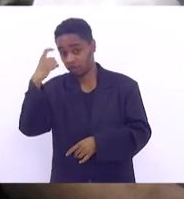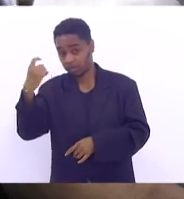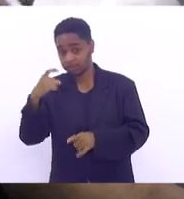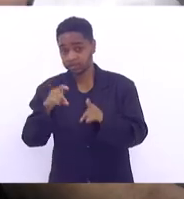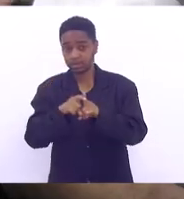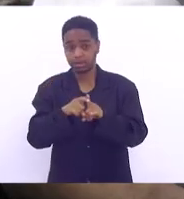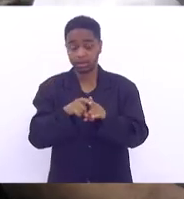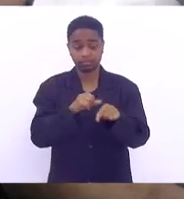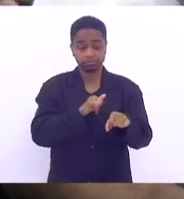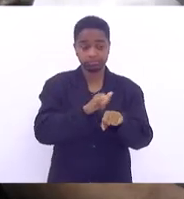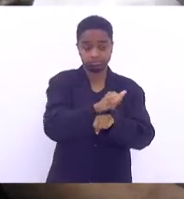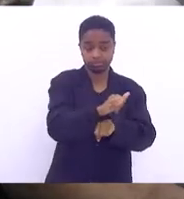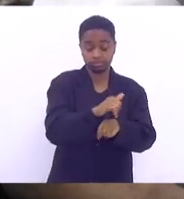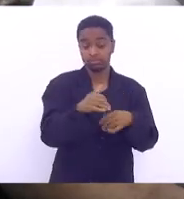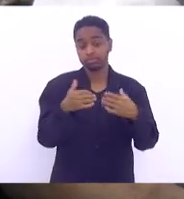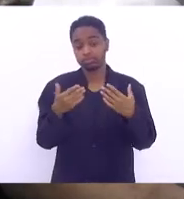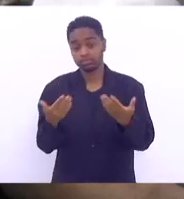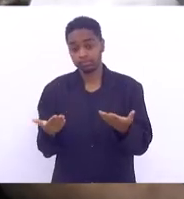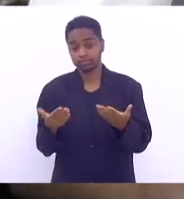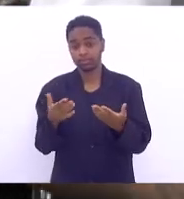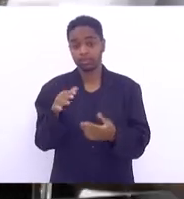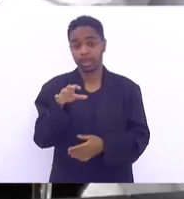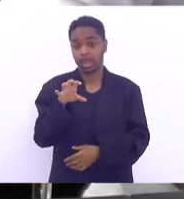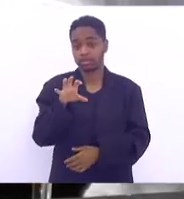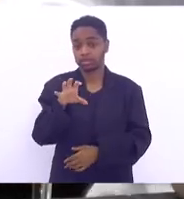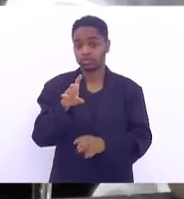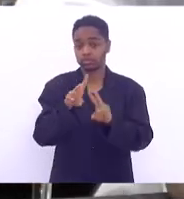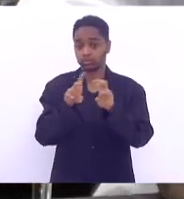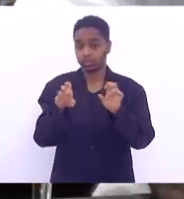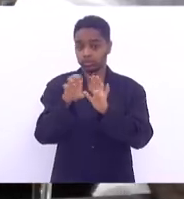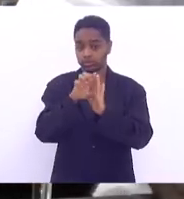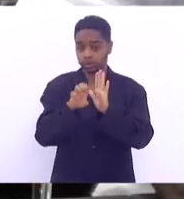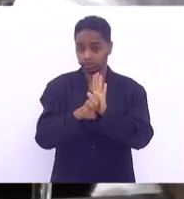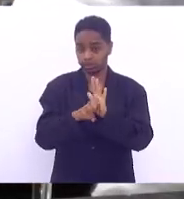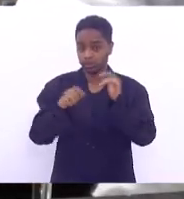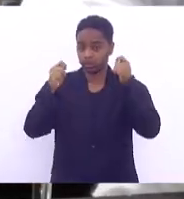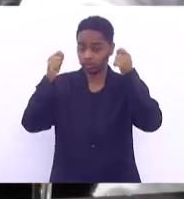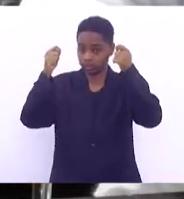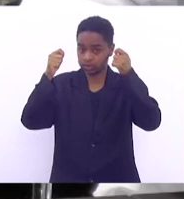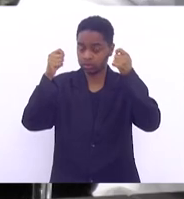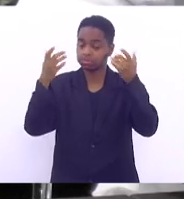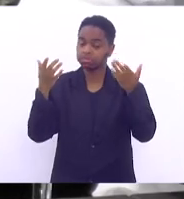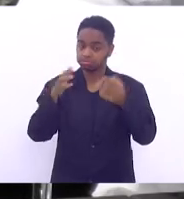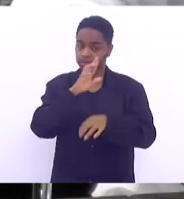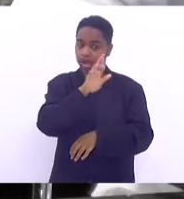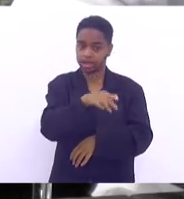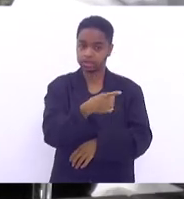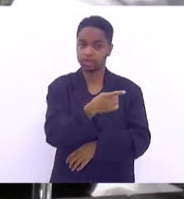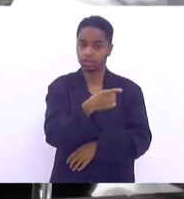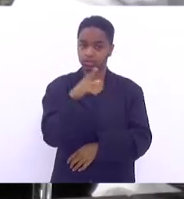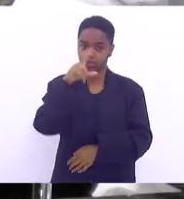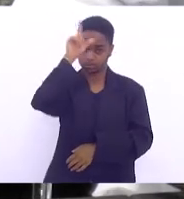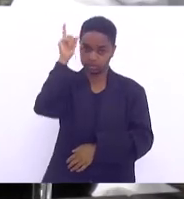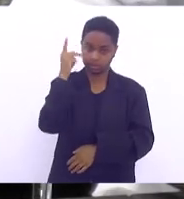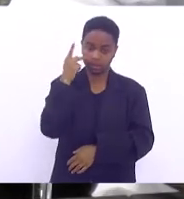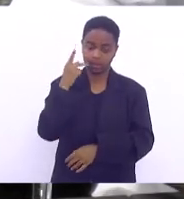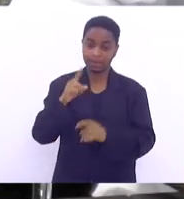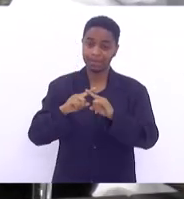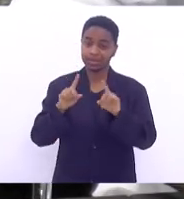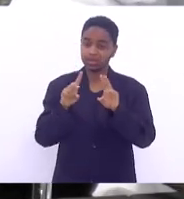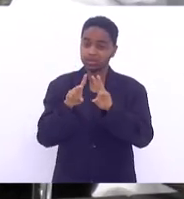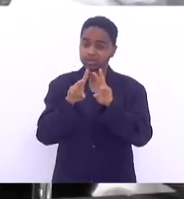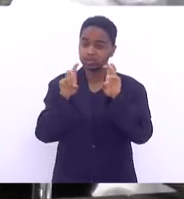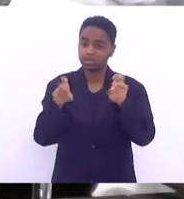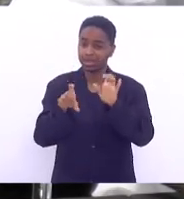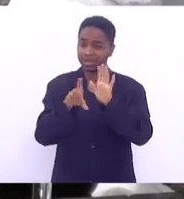apostas. Portanto, nesse caso, em relação ao estatuto do torcedor, teria razão o deputado Luiz Paulo. Mas, em relação a